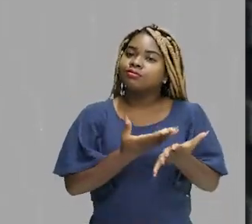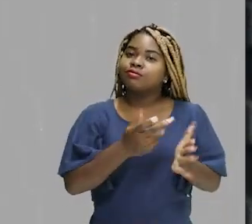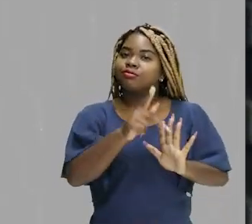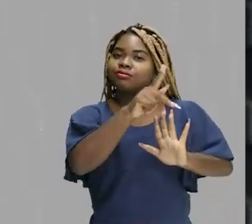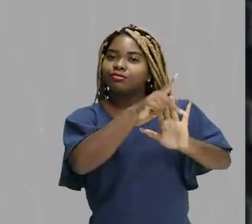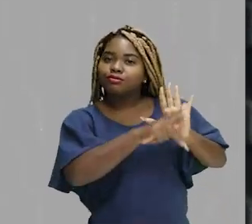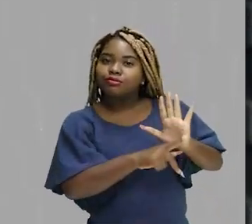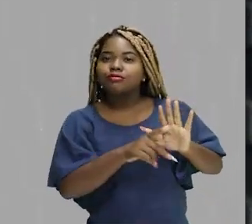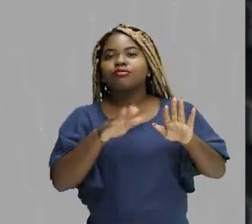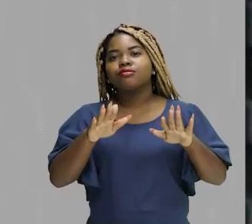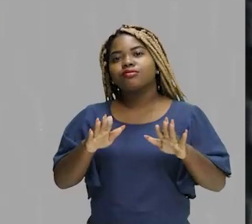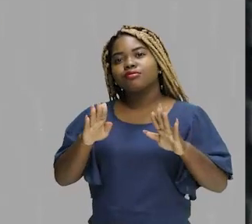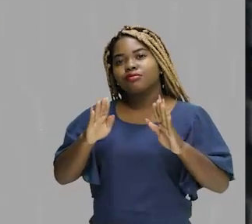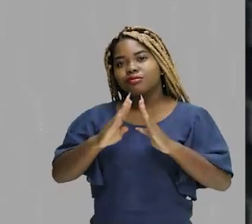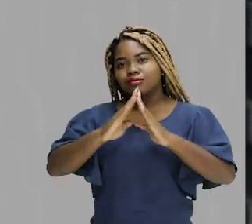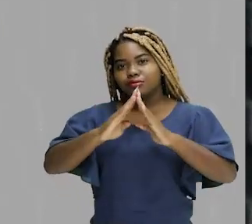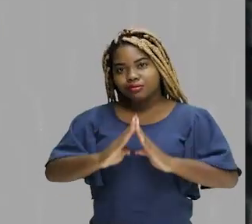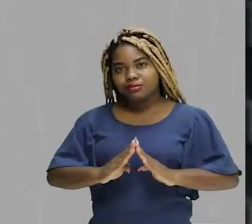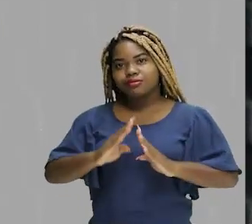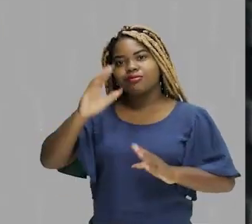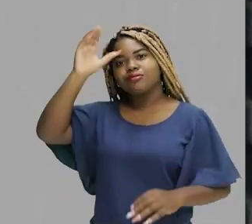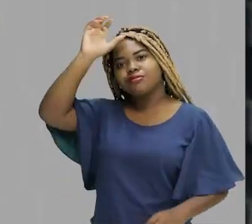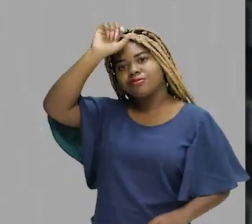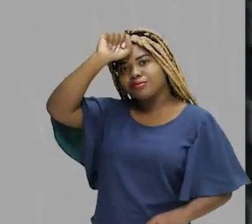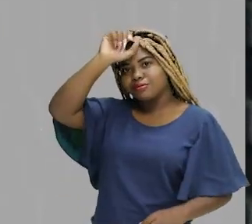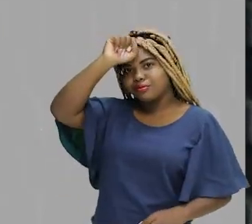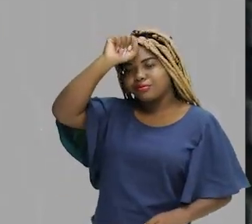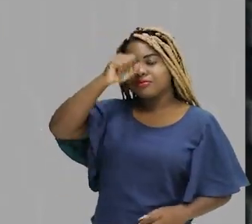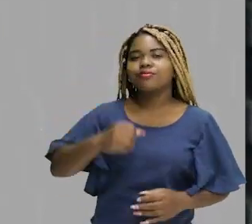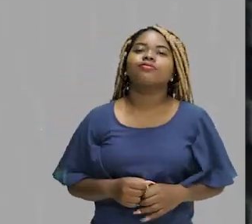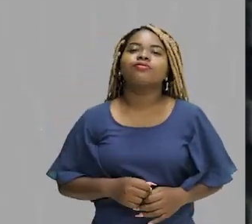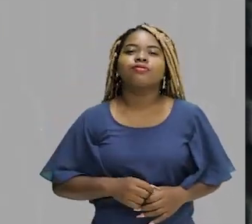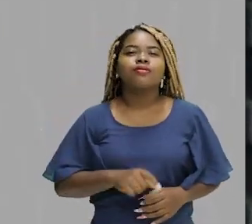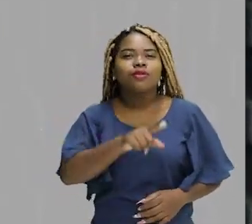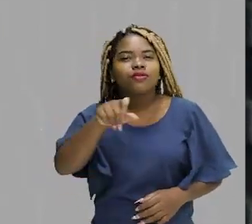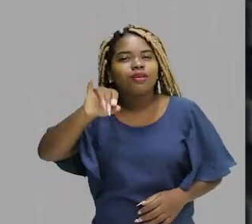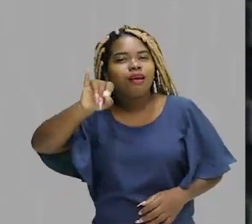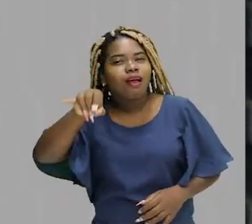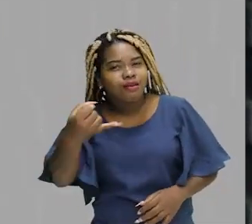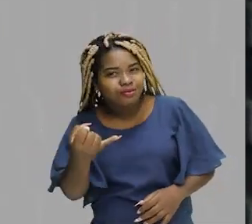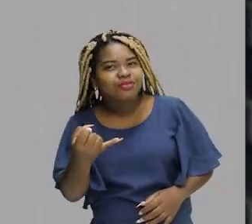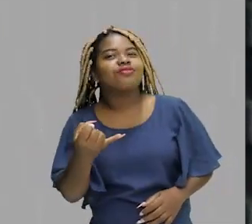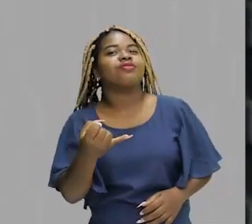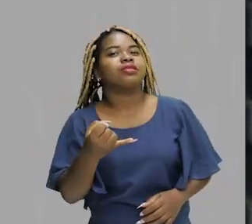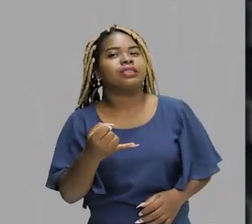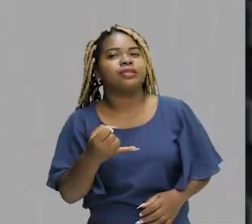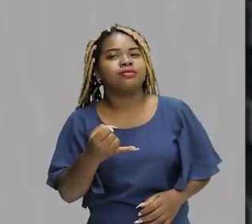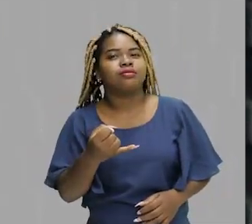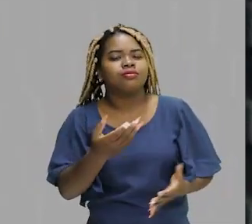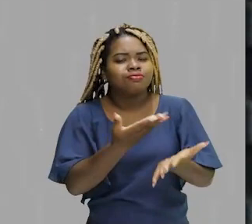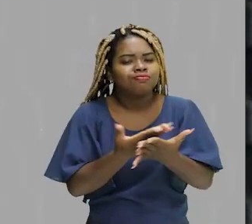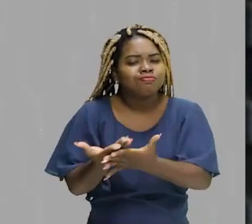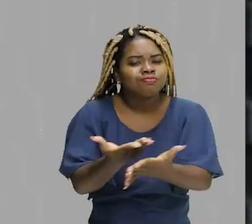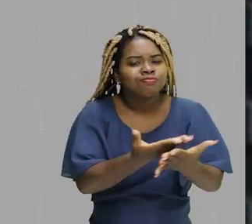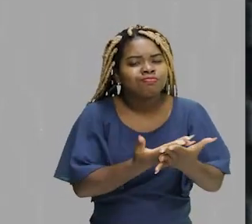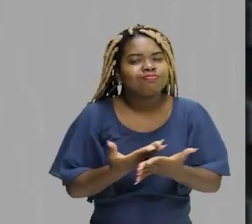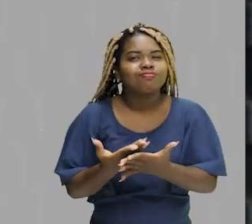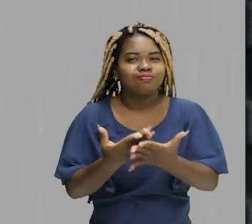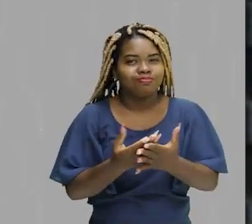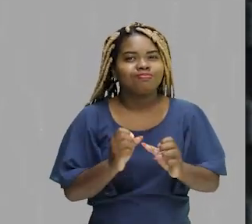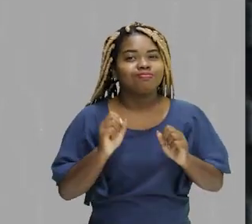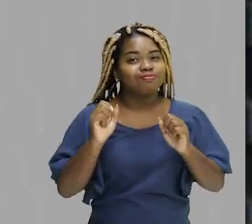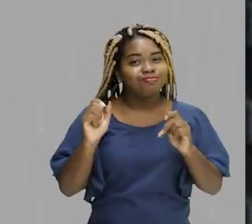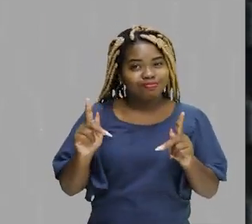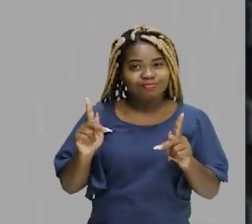Casa Aprendendo. Espero que vocês estejam aproveitando essa oportunidade, estejam se dedicando a essas aulas. Acompanhem,